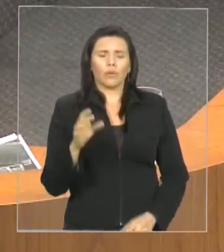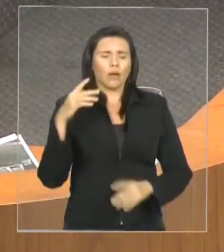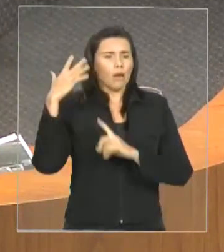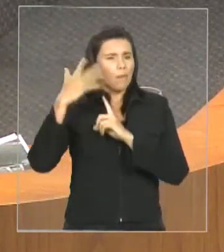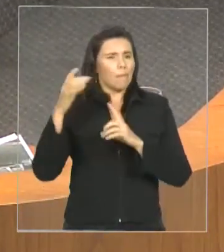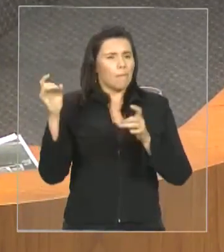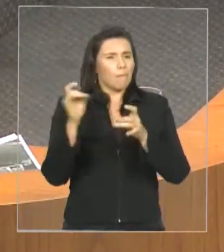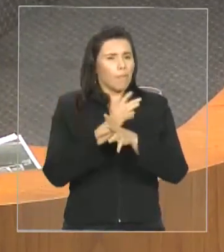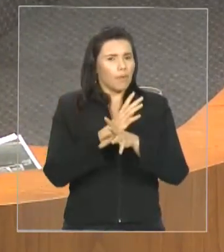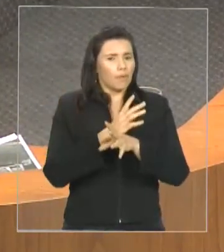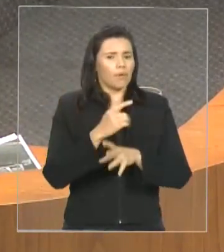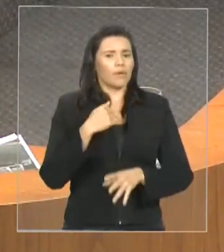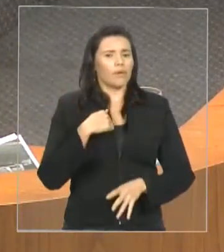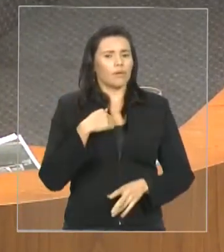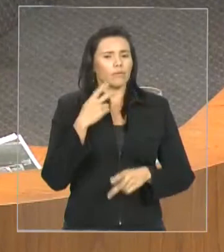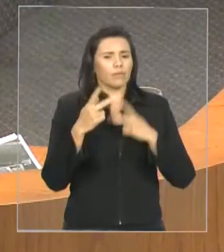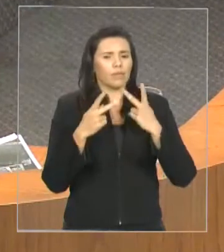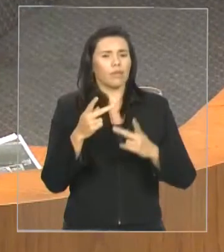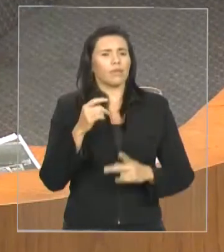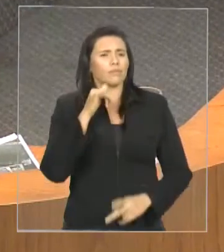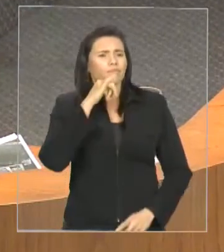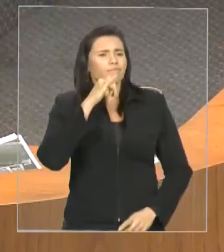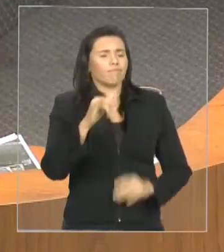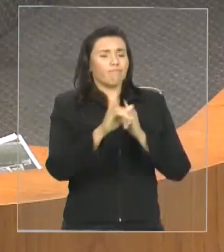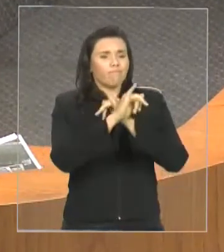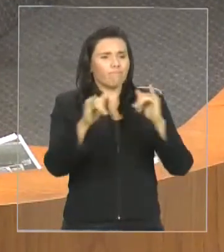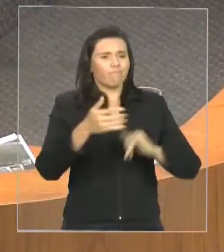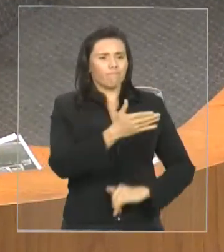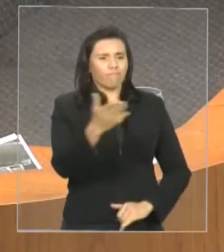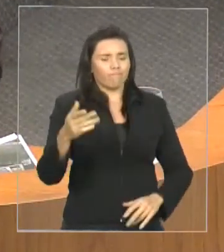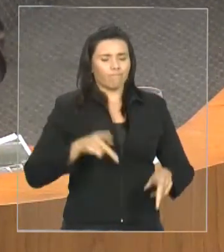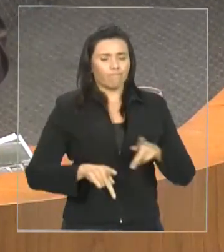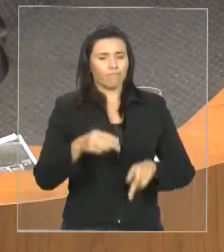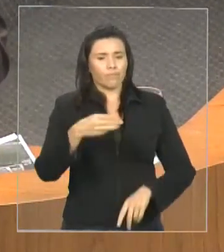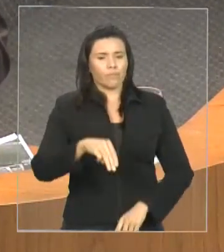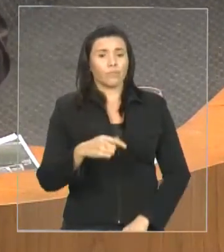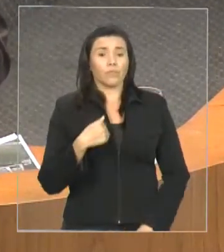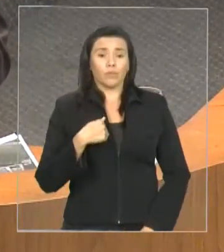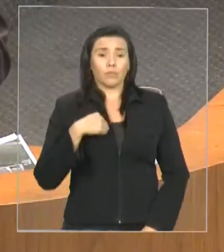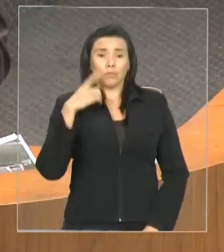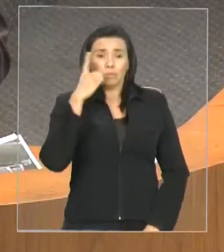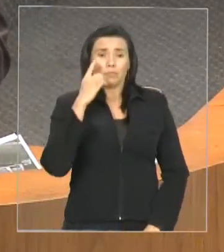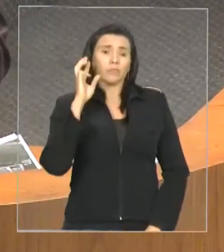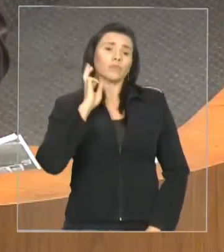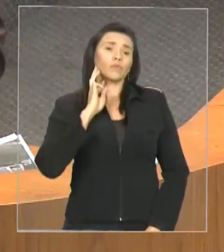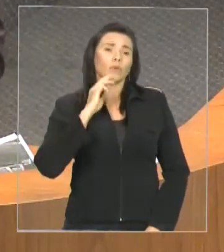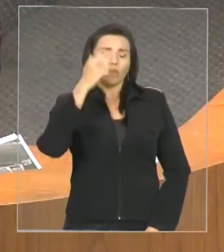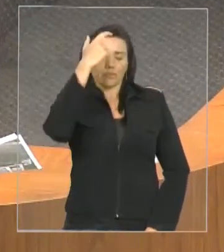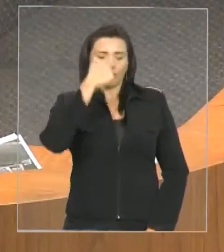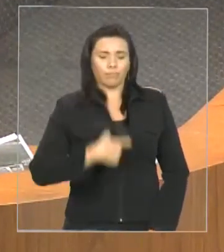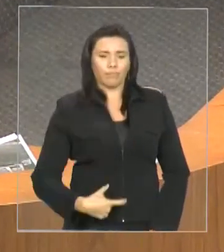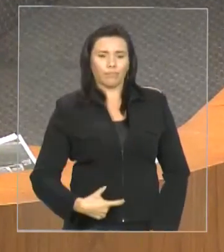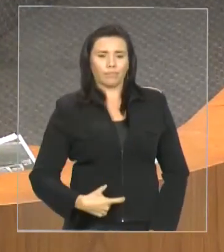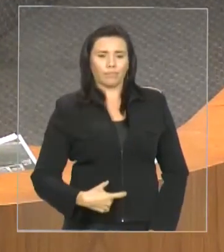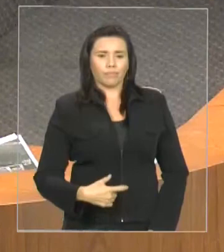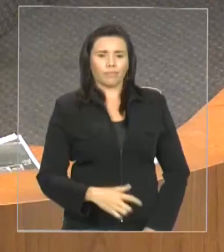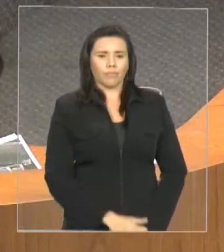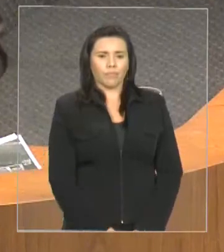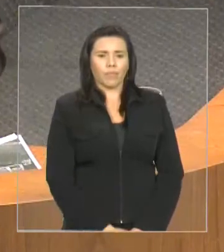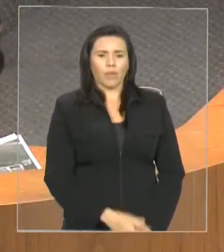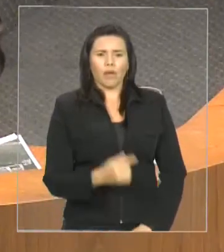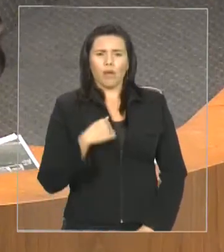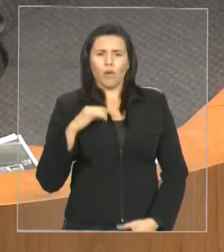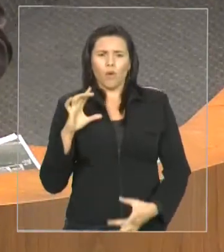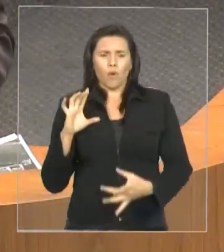Estado do Maranhão que o deputado Hélio não faz ou não tem a junção com a oposição desta